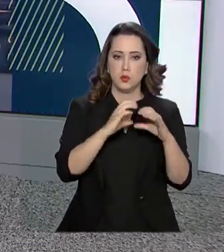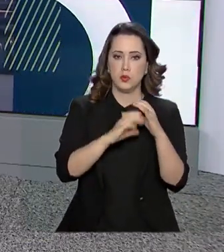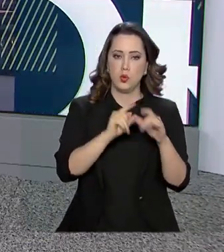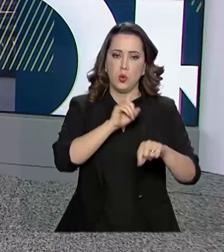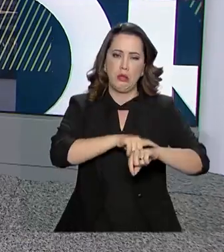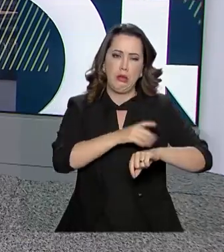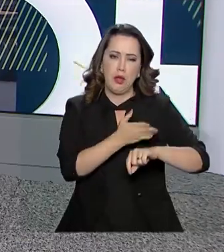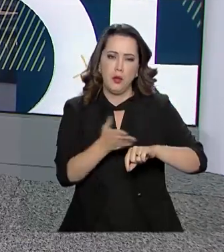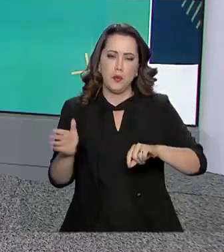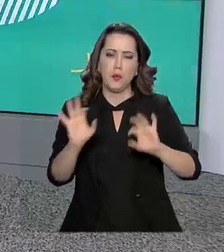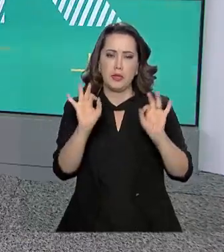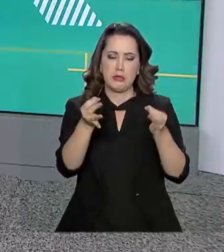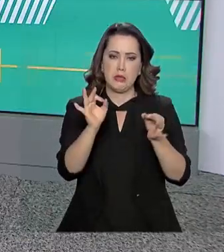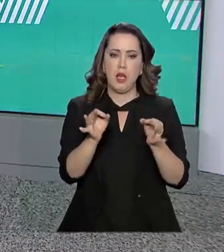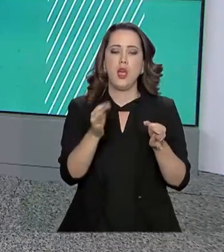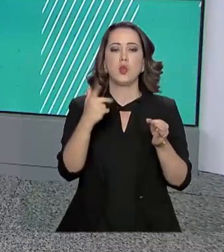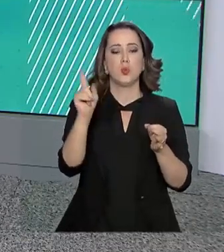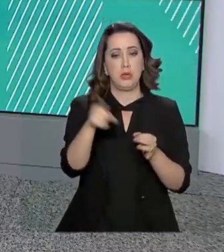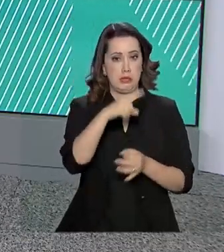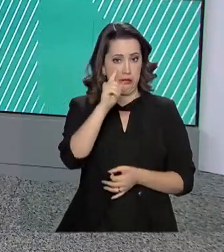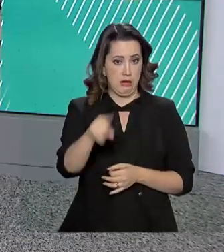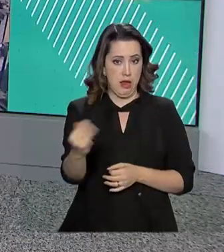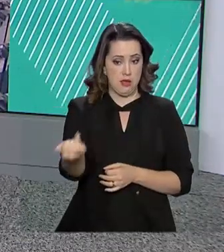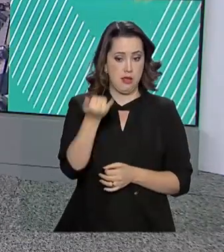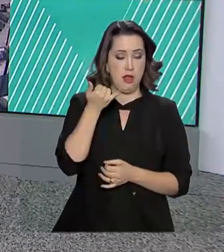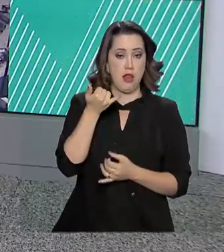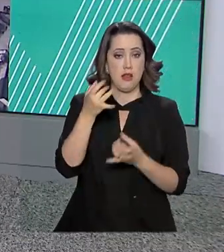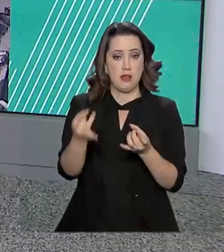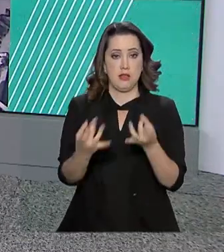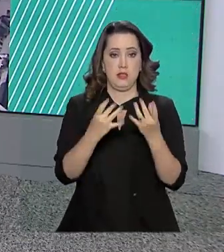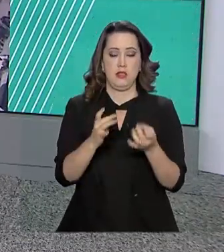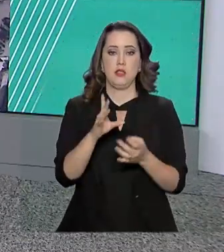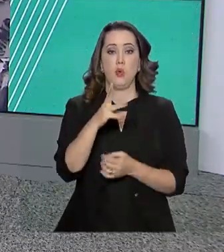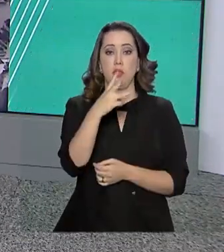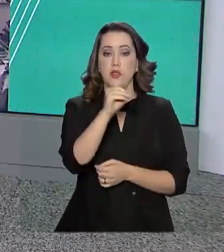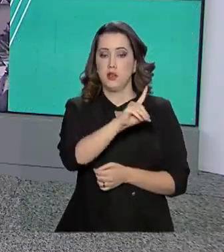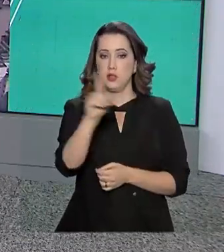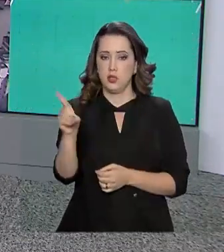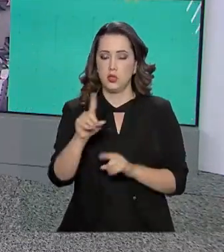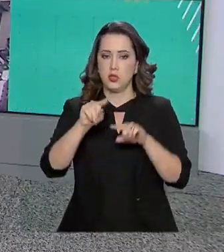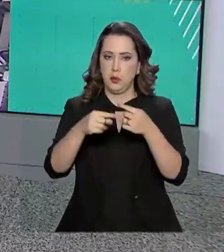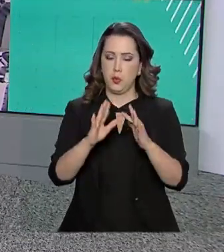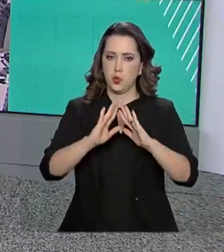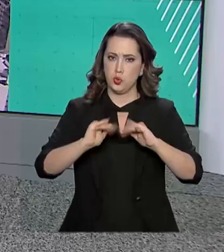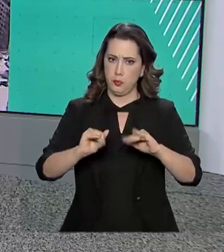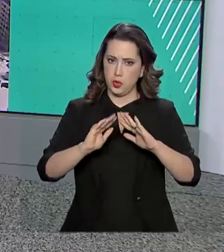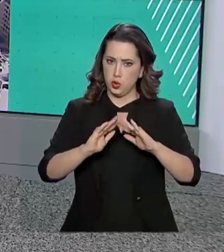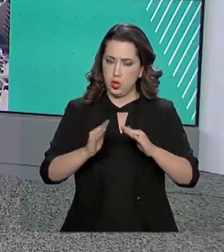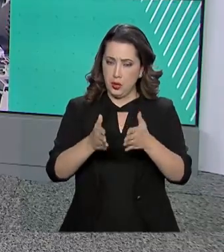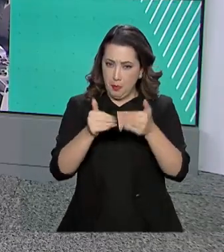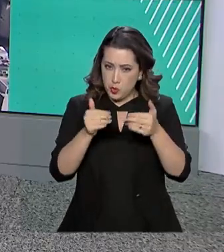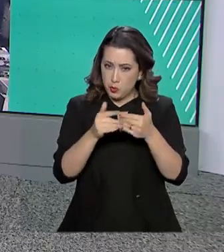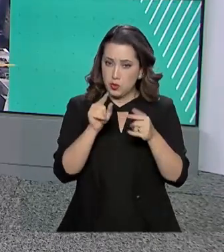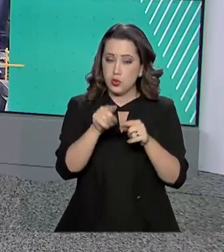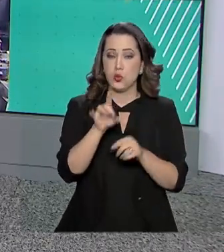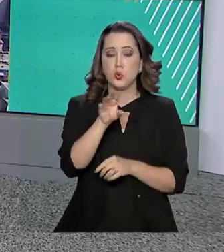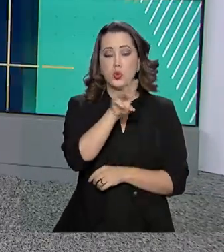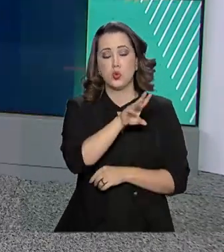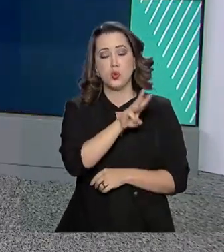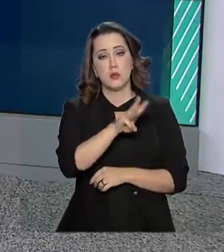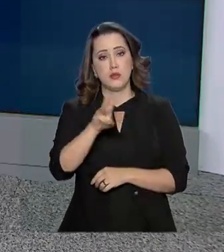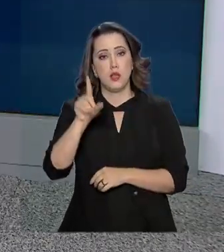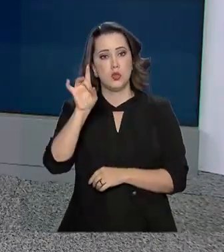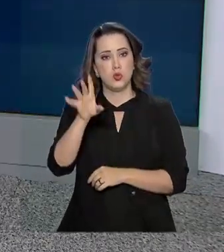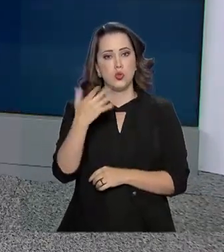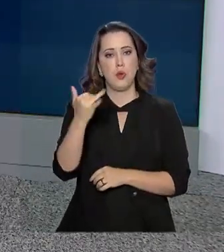o prazo para efetivação do bloqueio é de 30 dias a partir da solicitação do cliente. Essa lista só vale para não receber